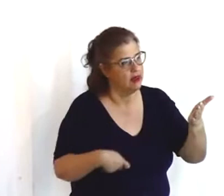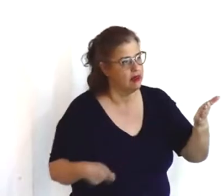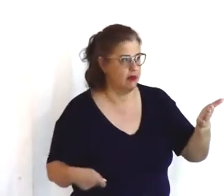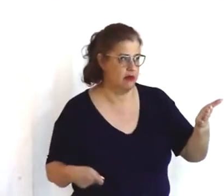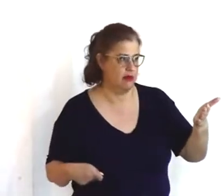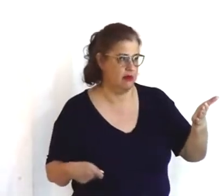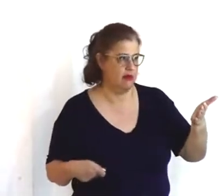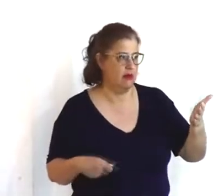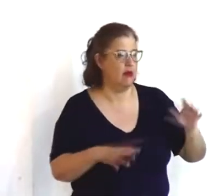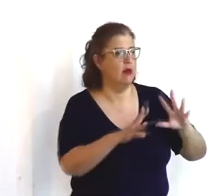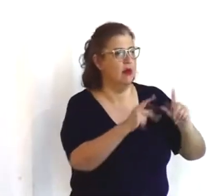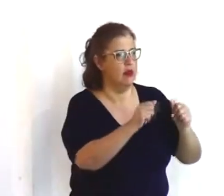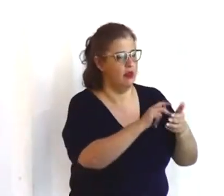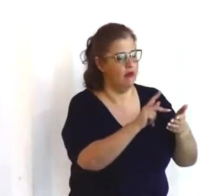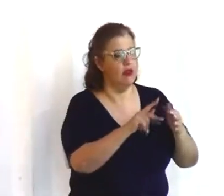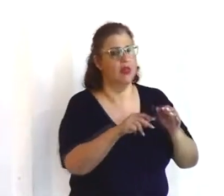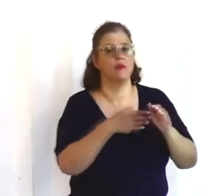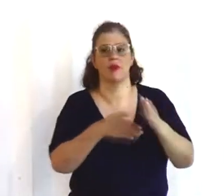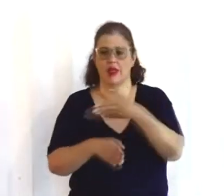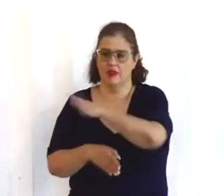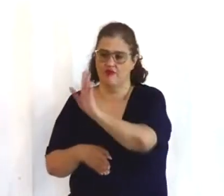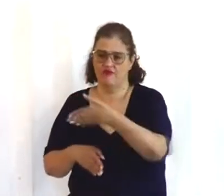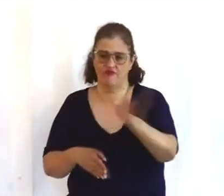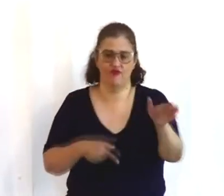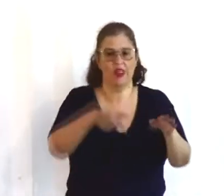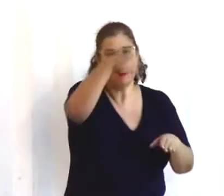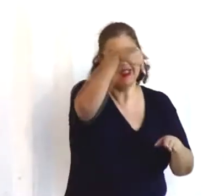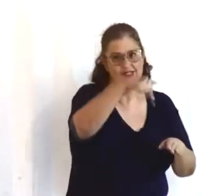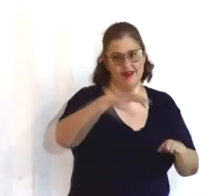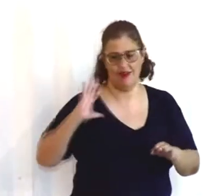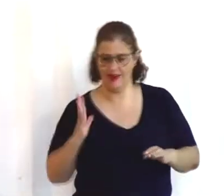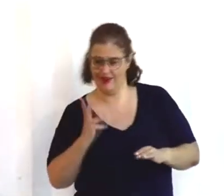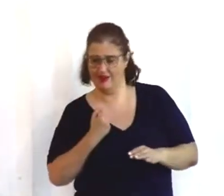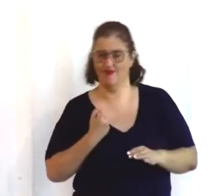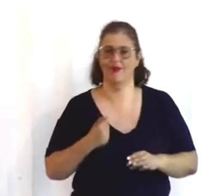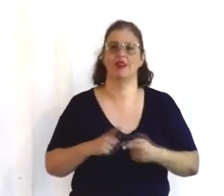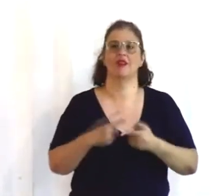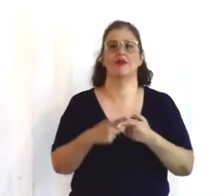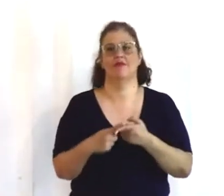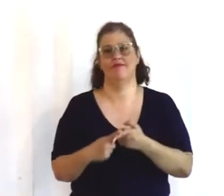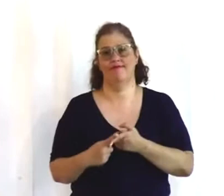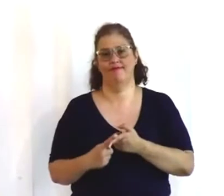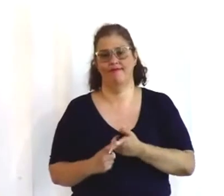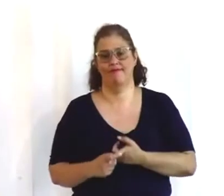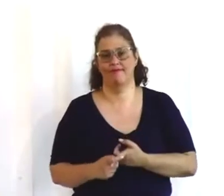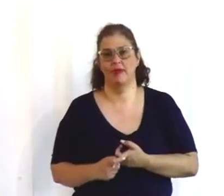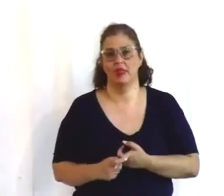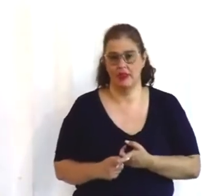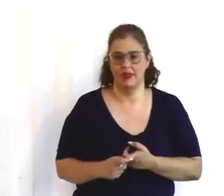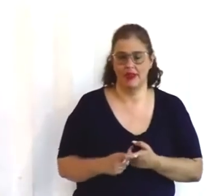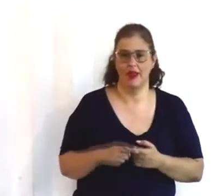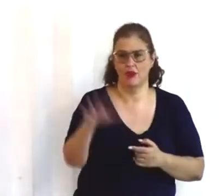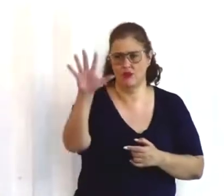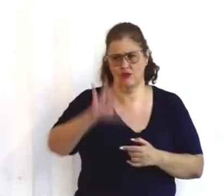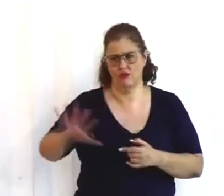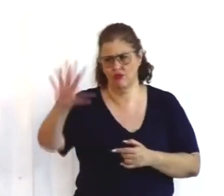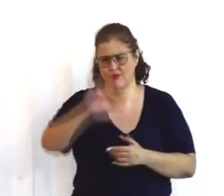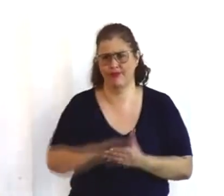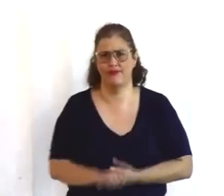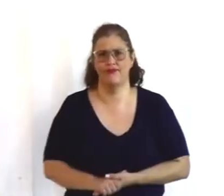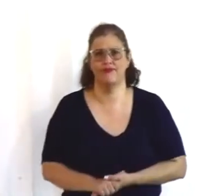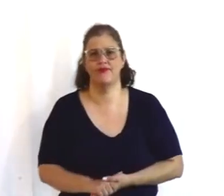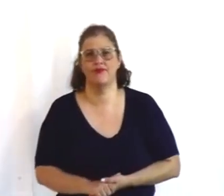Tiatira, Sardes, Filadélfia e Laodiceia. A sequência do texto vem a cena em que Jesus